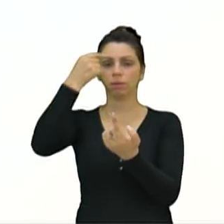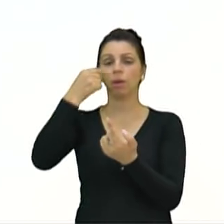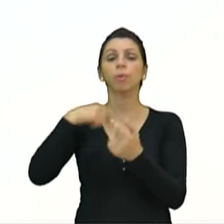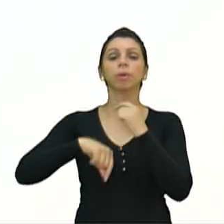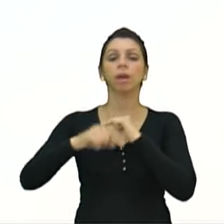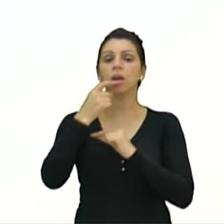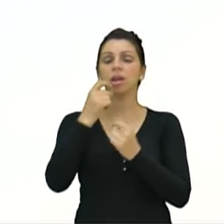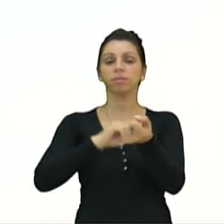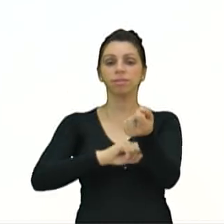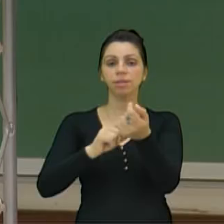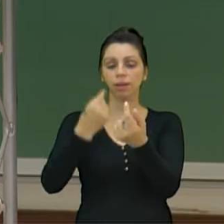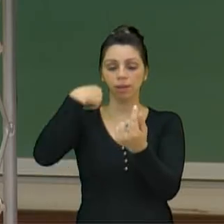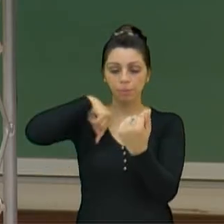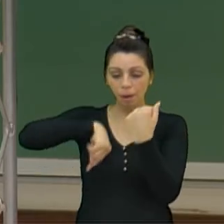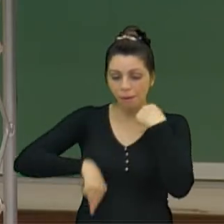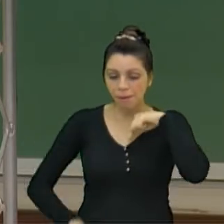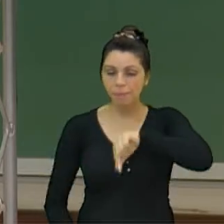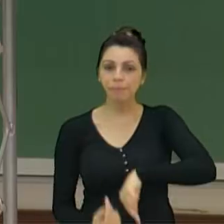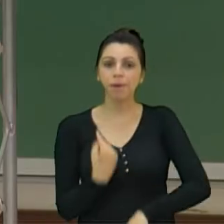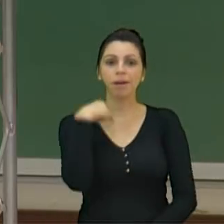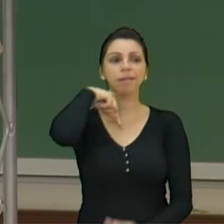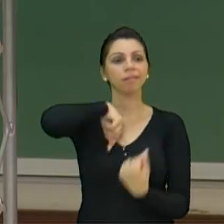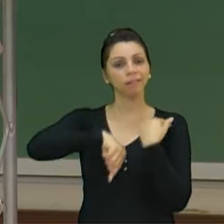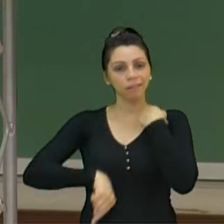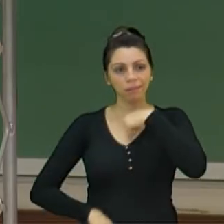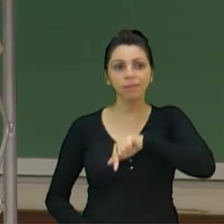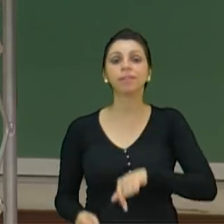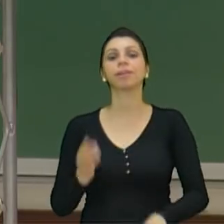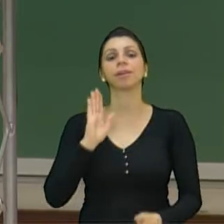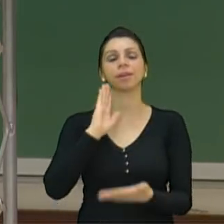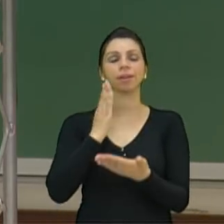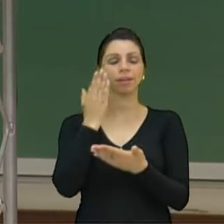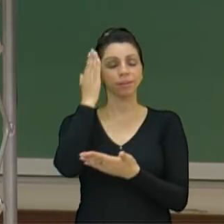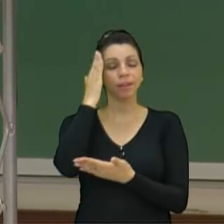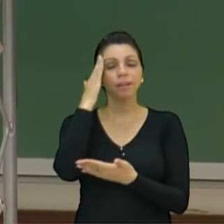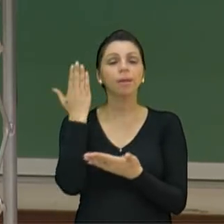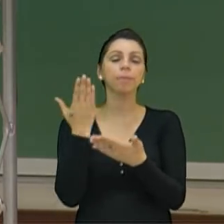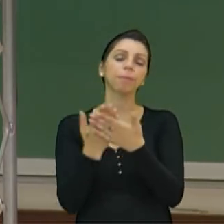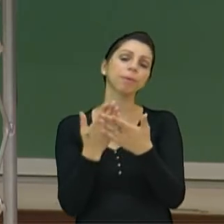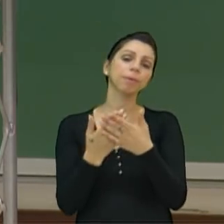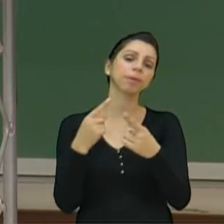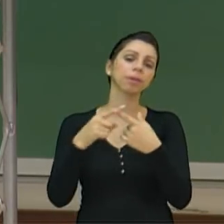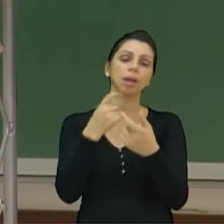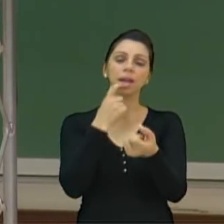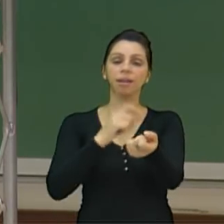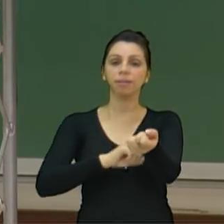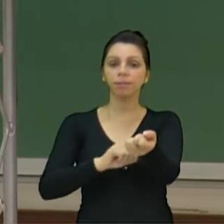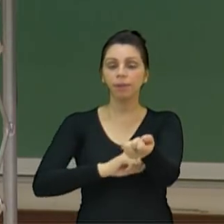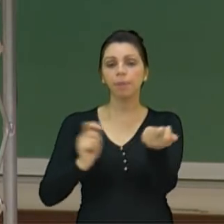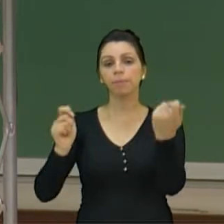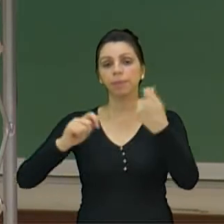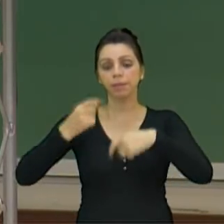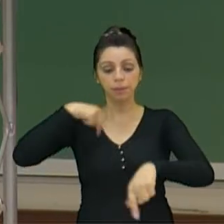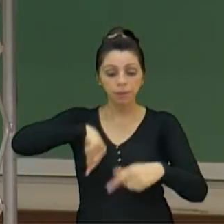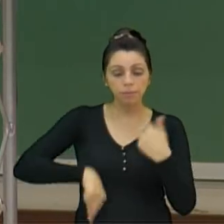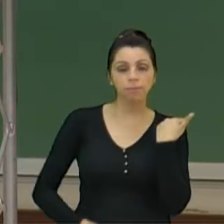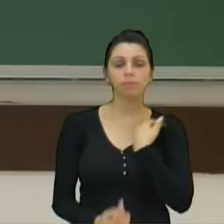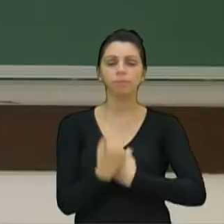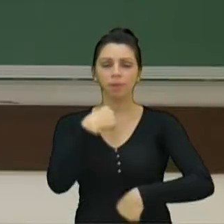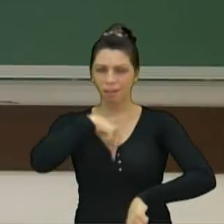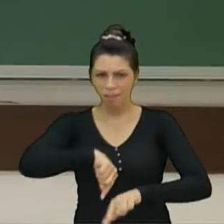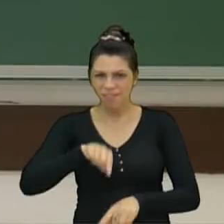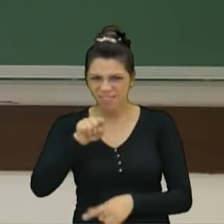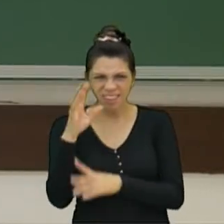levando sangue para todo o corpo. A gente já sabe, a gente já estudou o porquê que o sangue tem que circular no corpo inteiro. Você